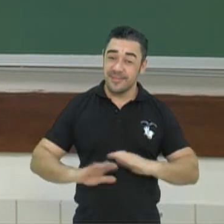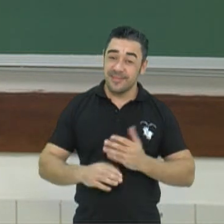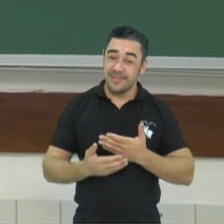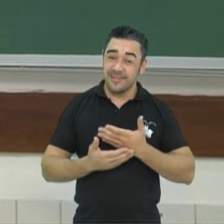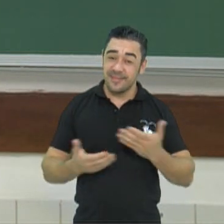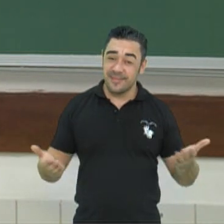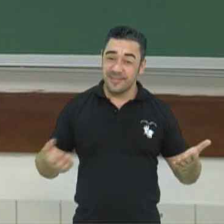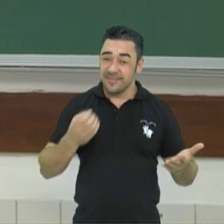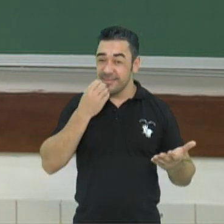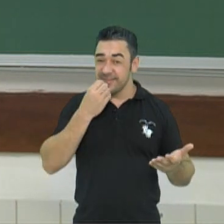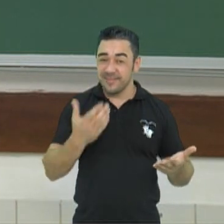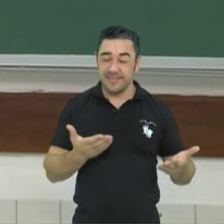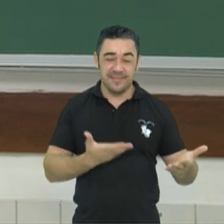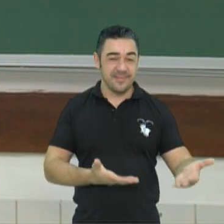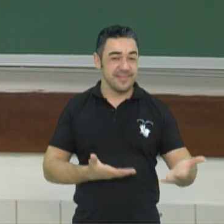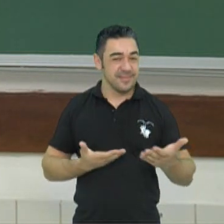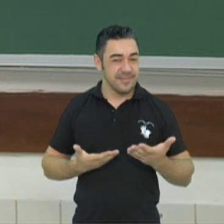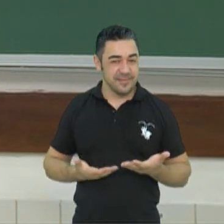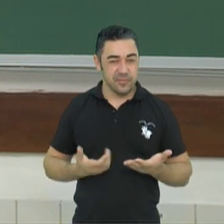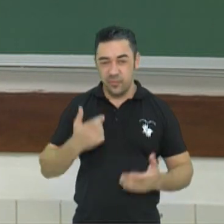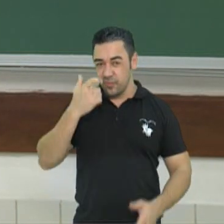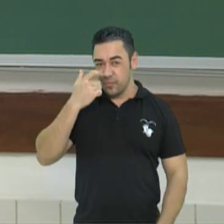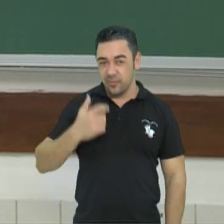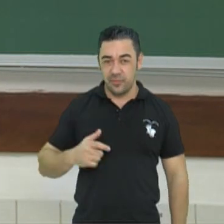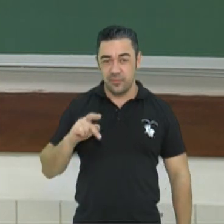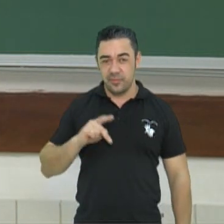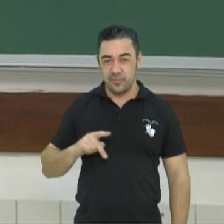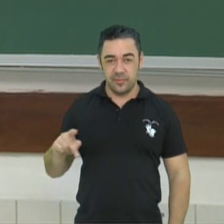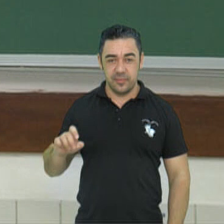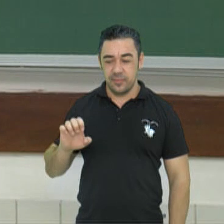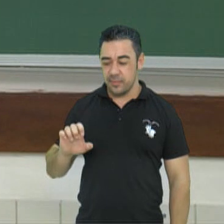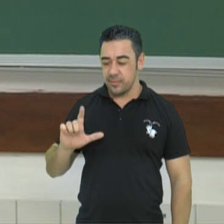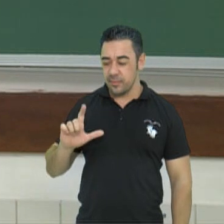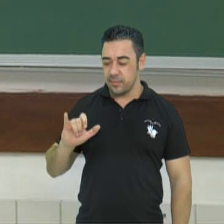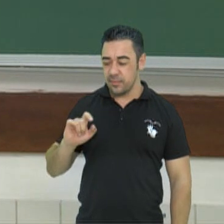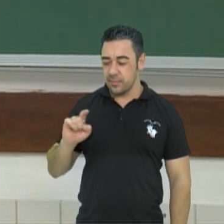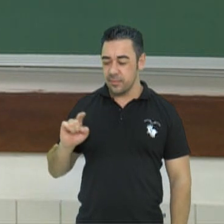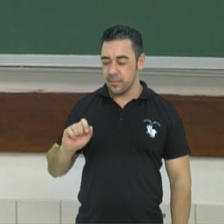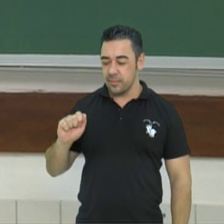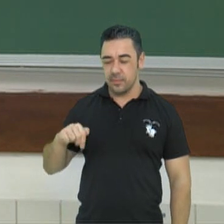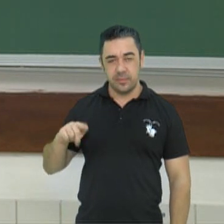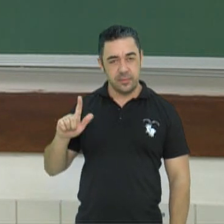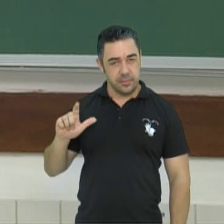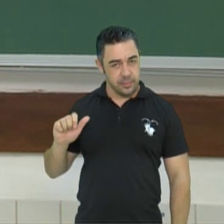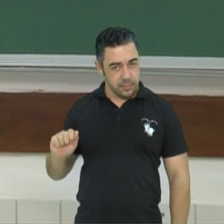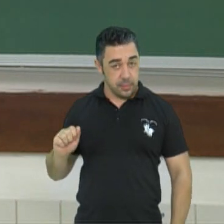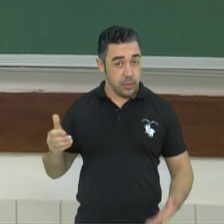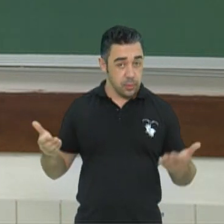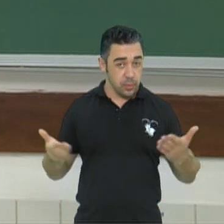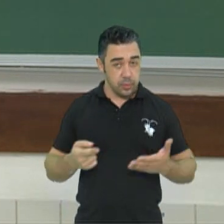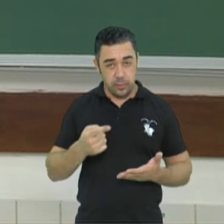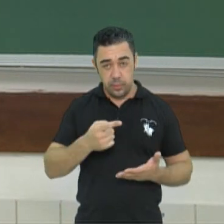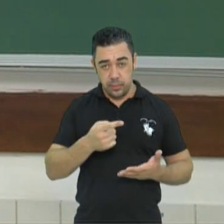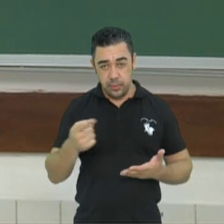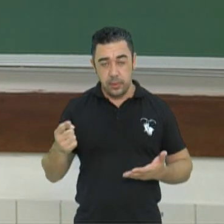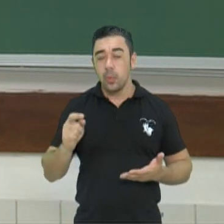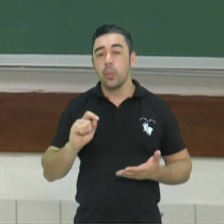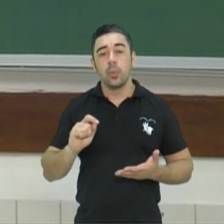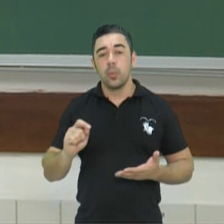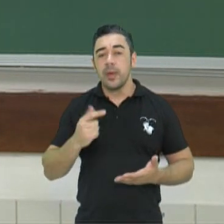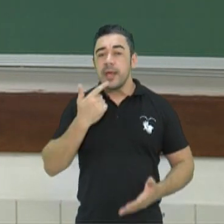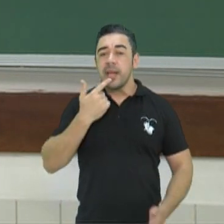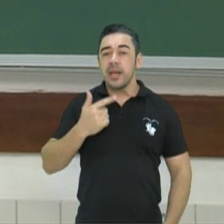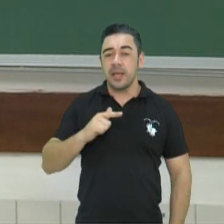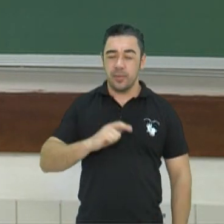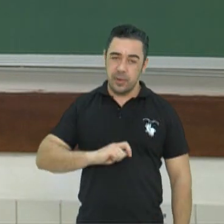Hola, ¿qué tal? Sean todos bienvenidos. Yo soy la profesora Elisângela y voy a trabajar con ustedes lengua